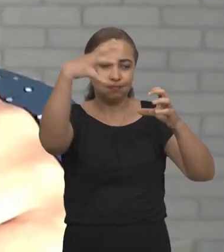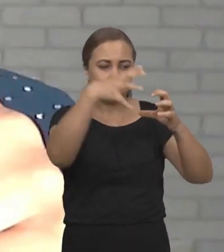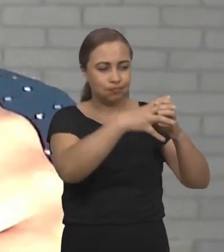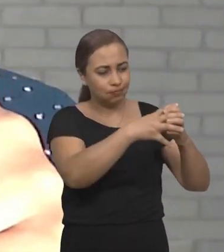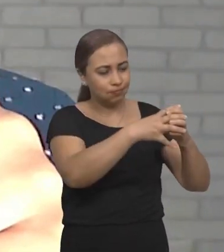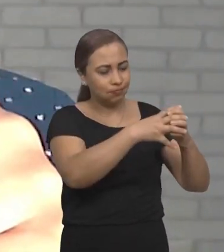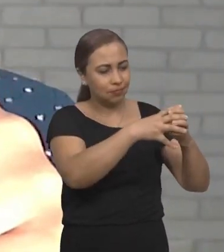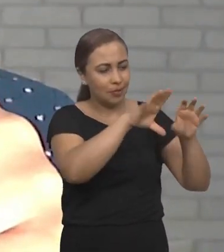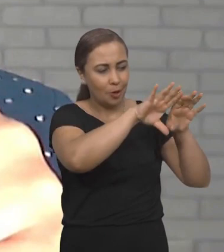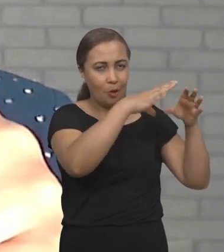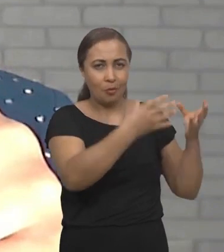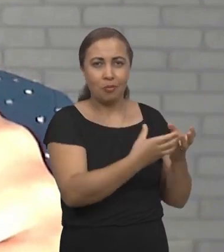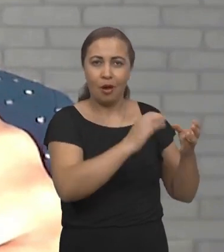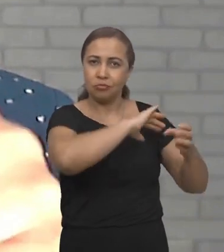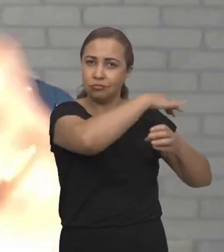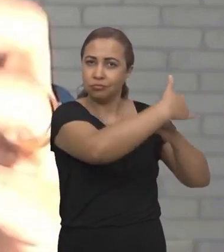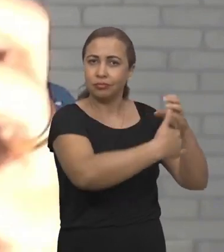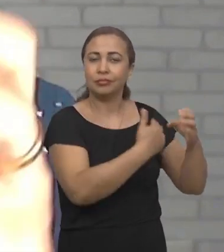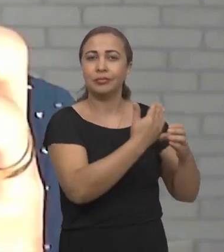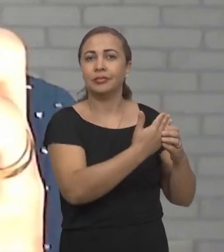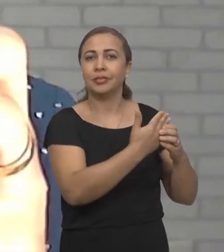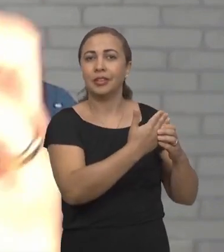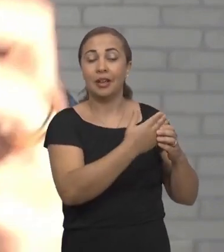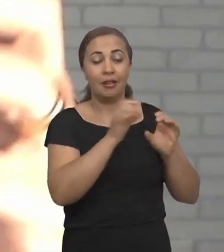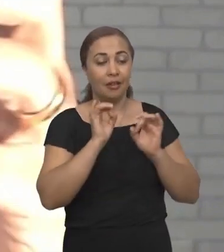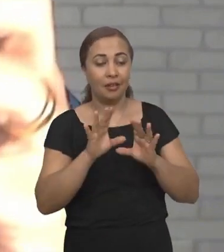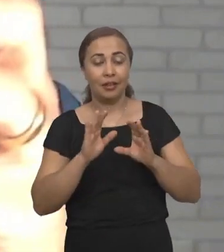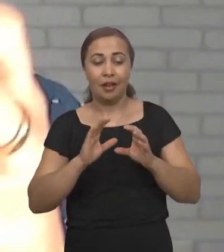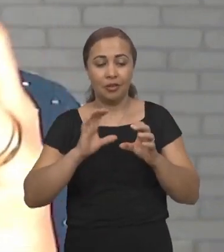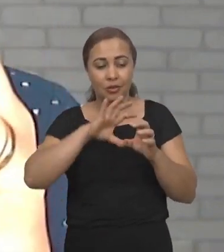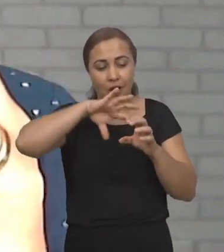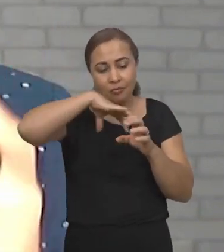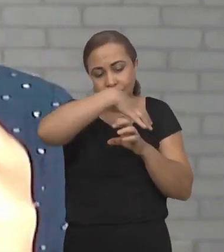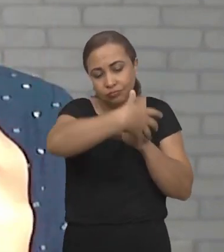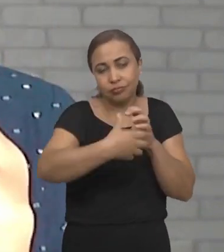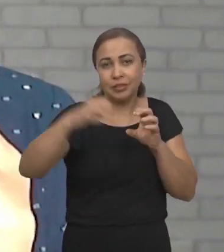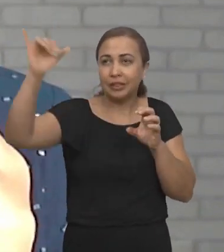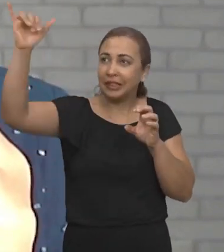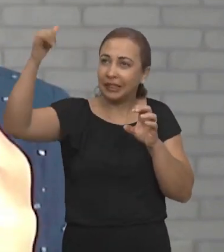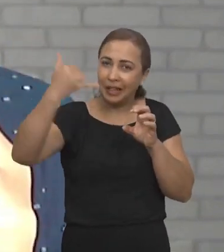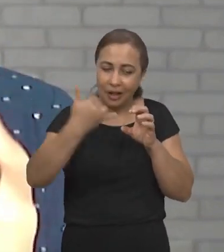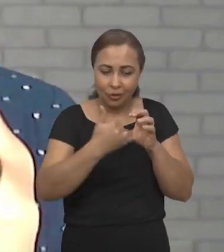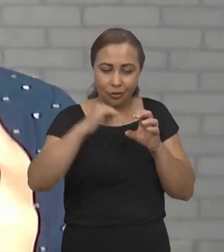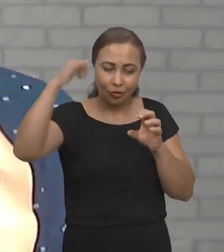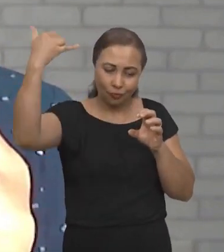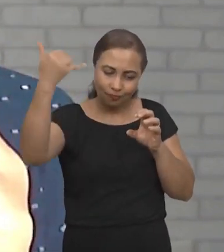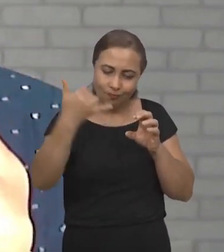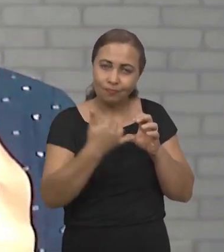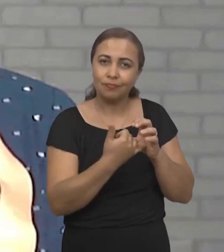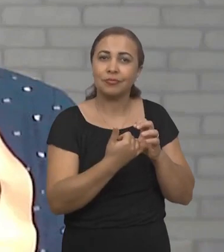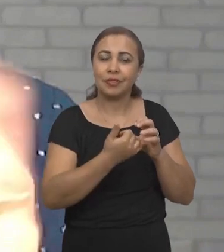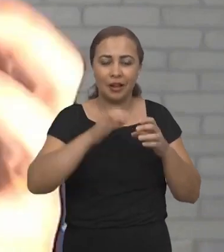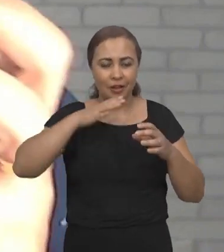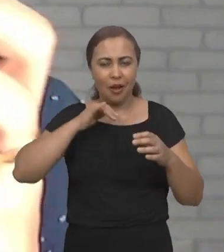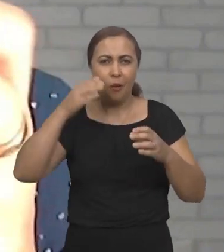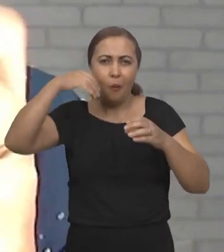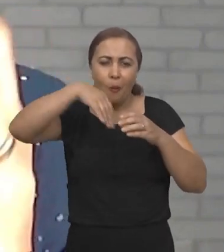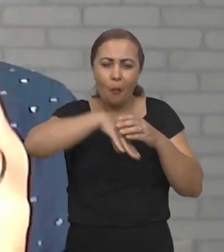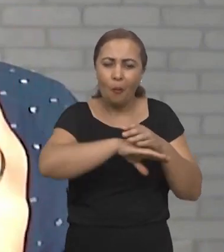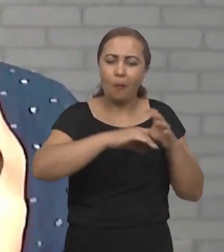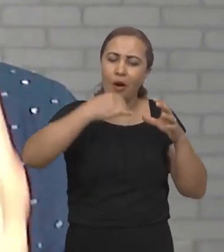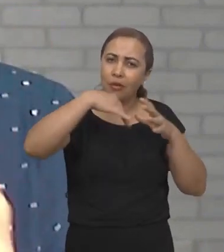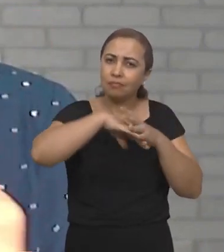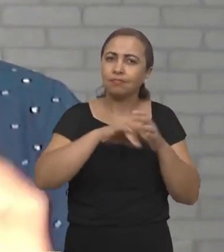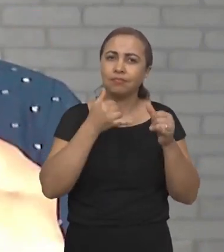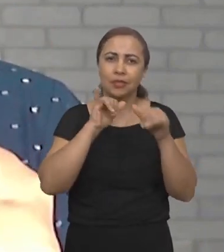nesse bloco revestido, ele deixa passar energia para dentro do bloco. Ele